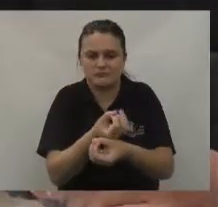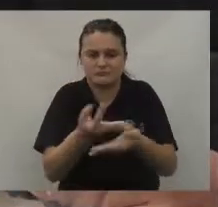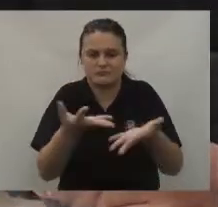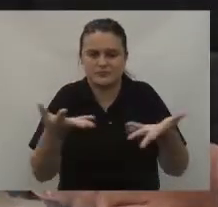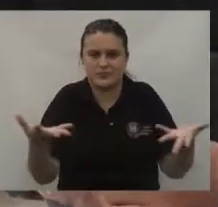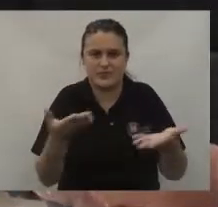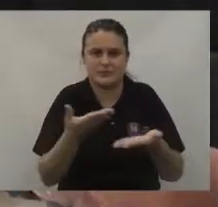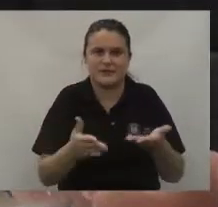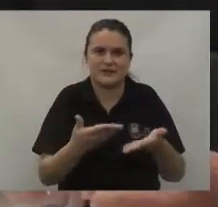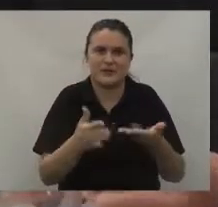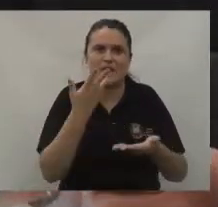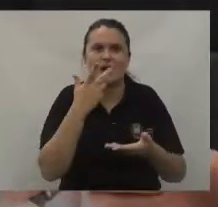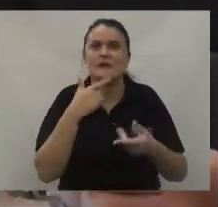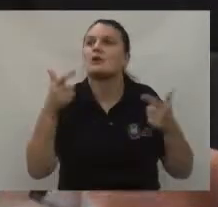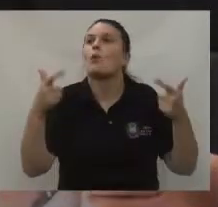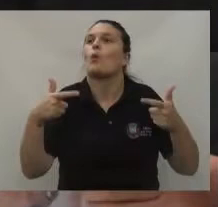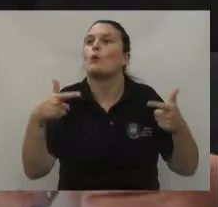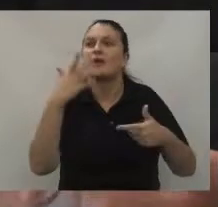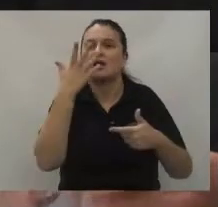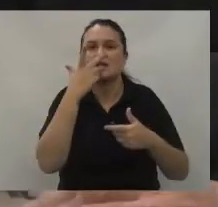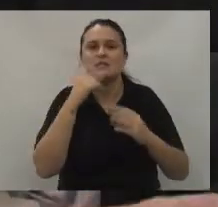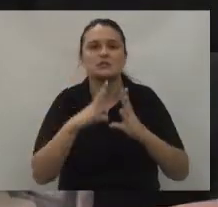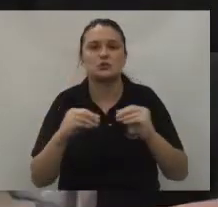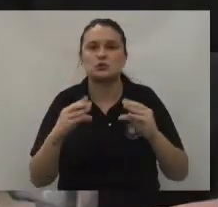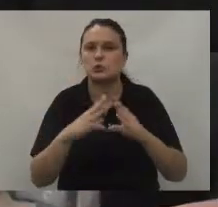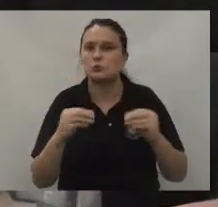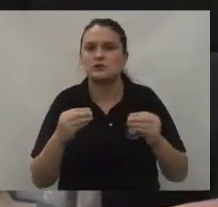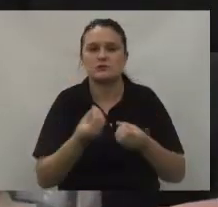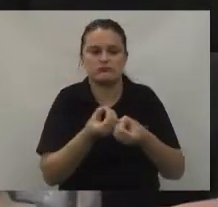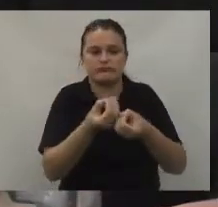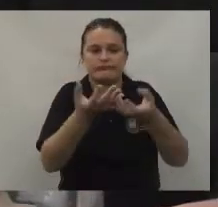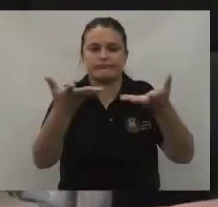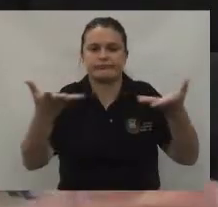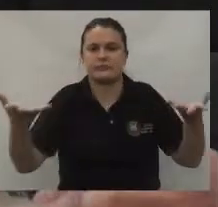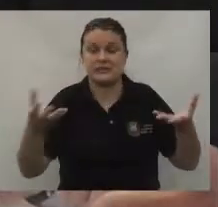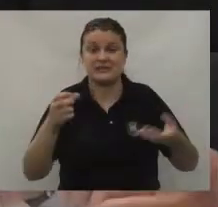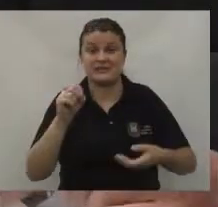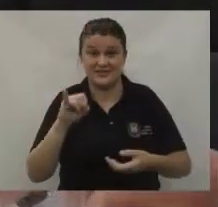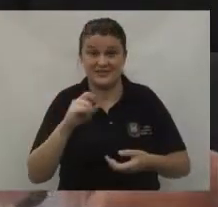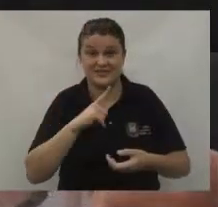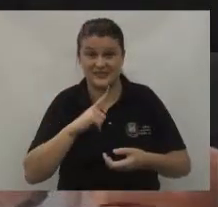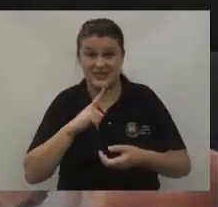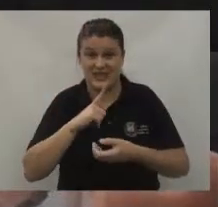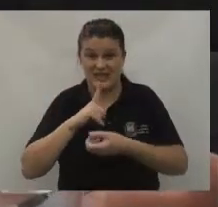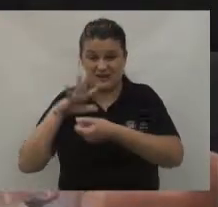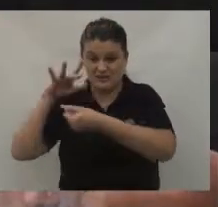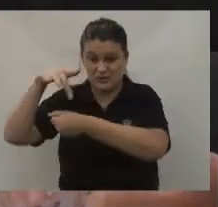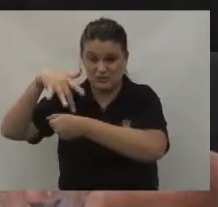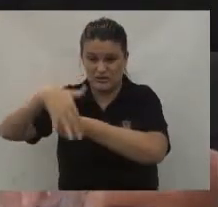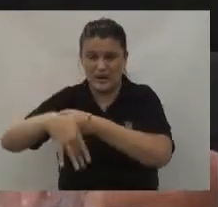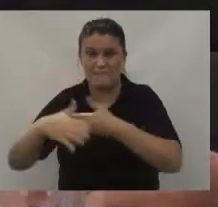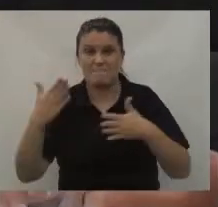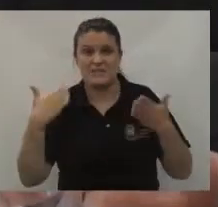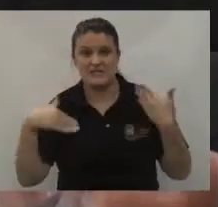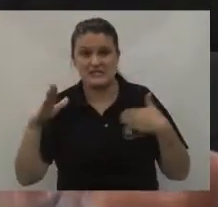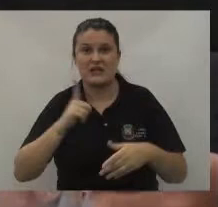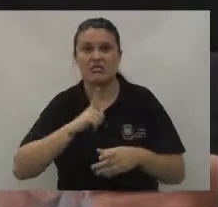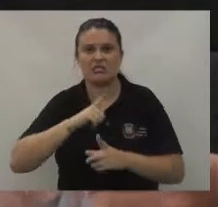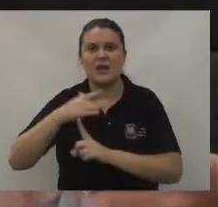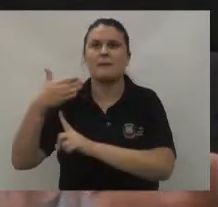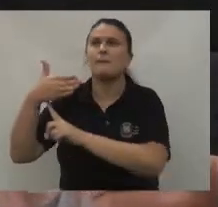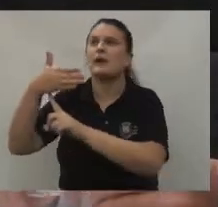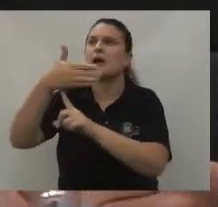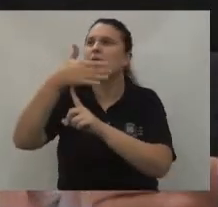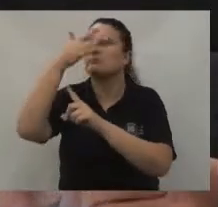ficou desesperado onde está a criança lá no meio do capim pô se tem rota das cachoeiras e tem placa tudo a pessoa